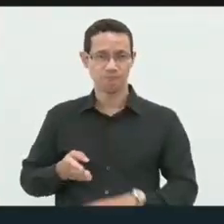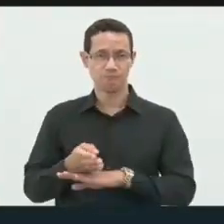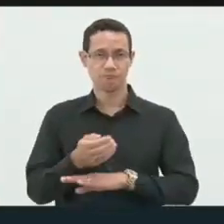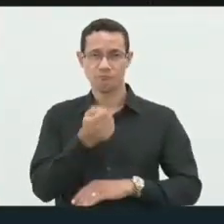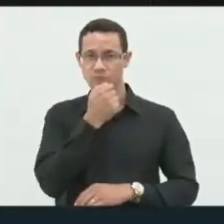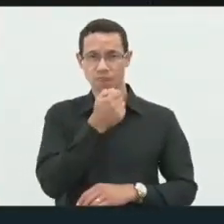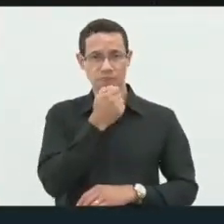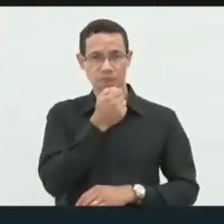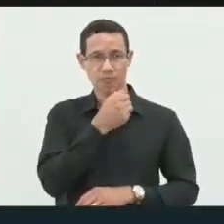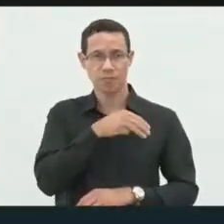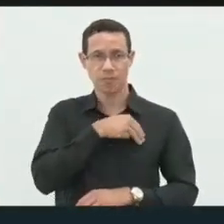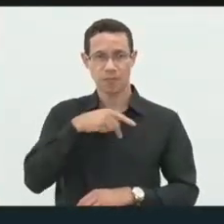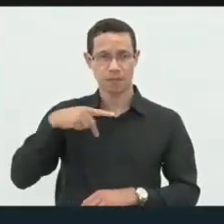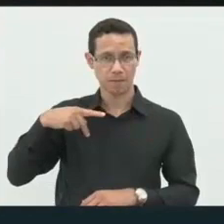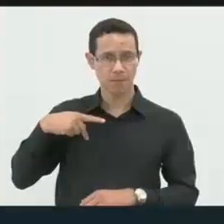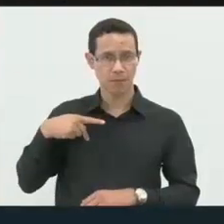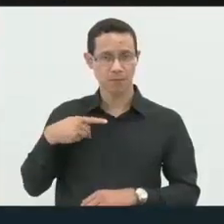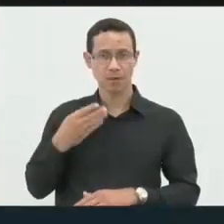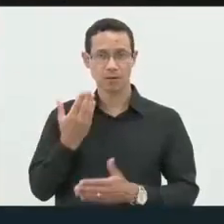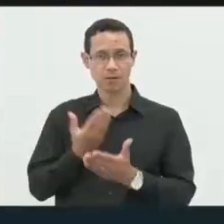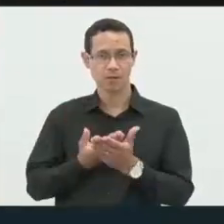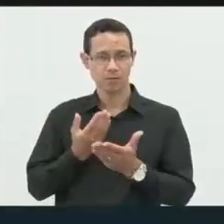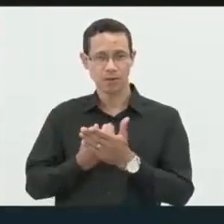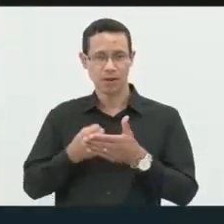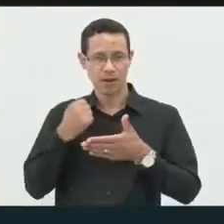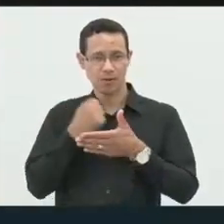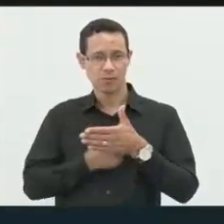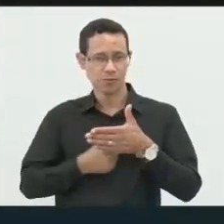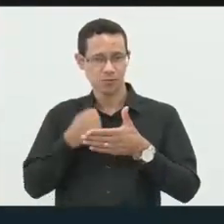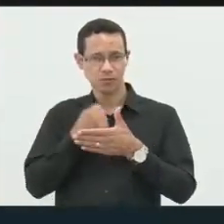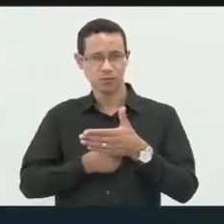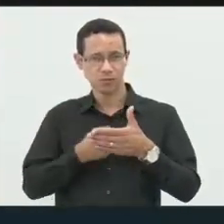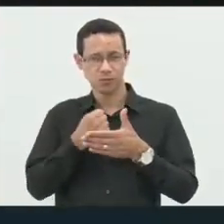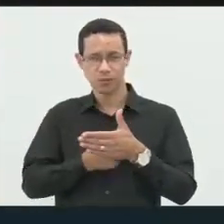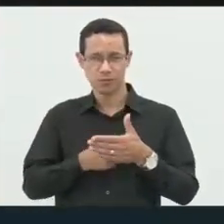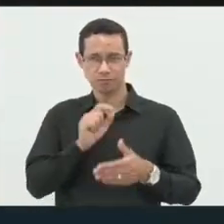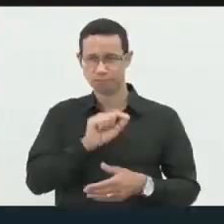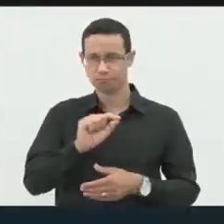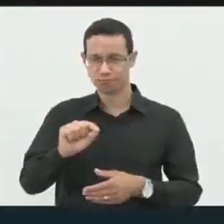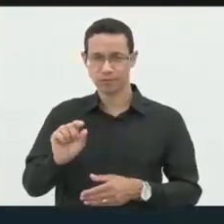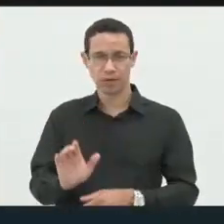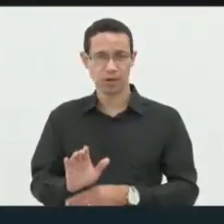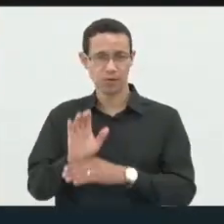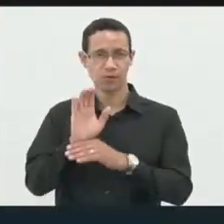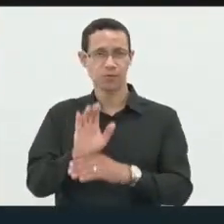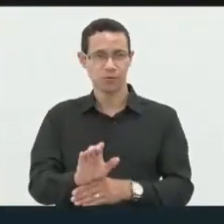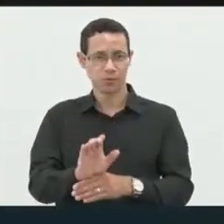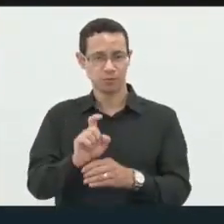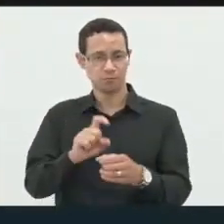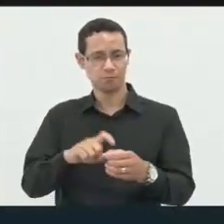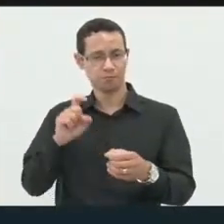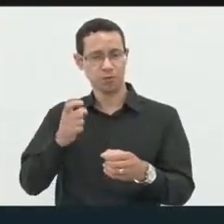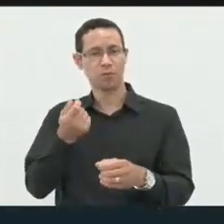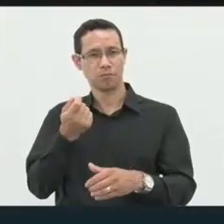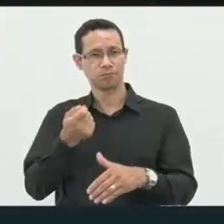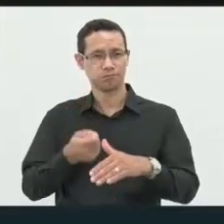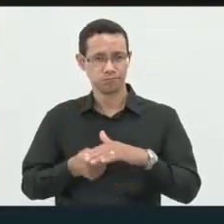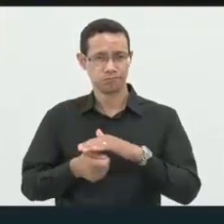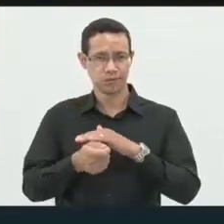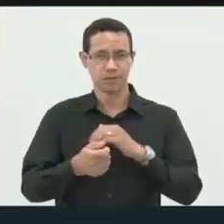para lutar para que esses trabalhadores viessem a receber suas verbas rescisórias mas